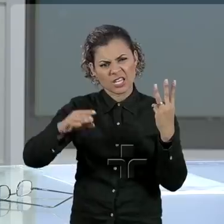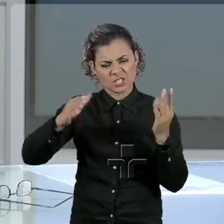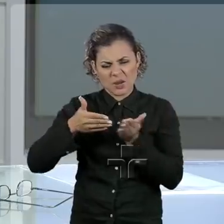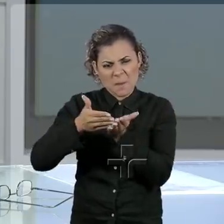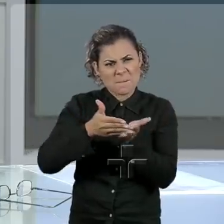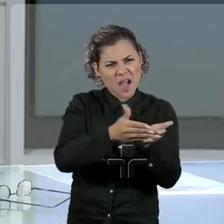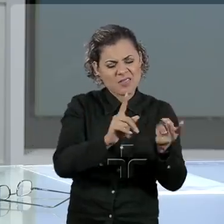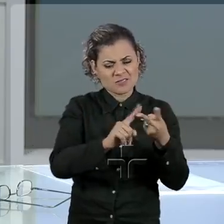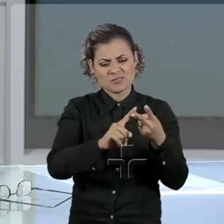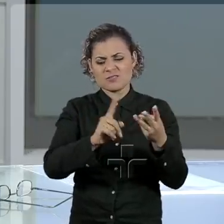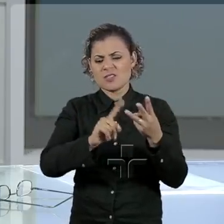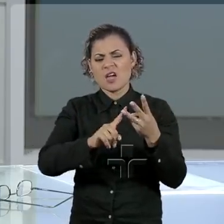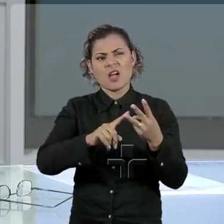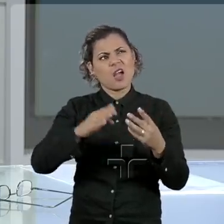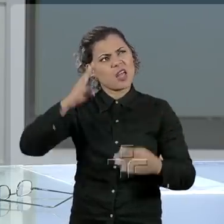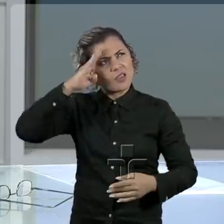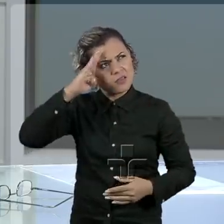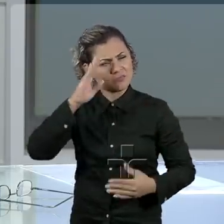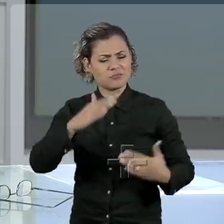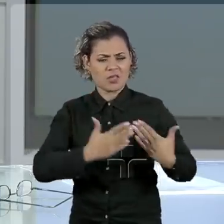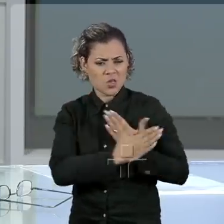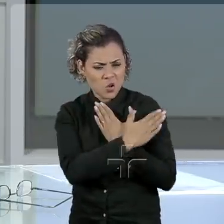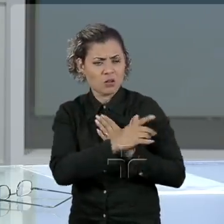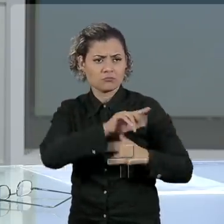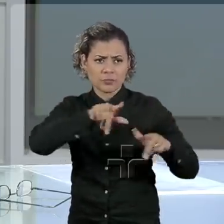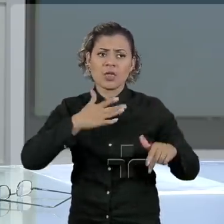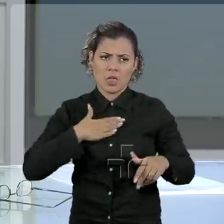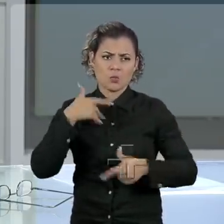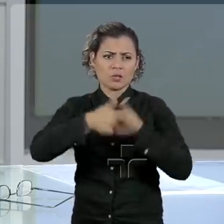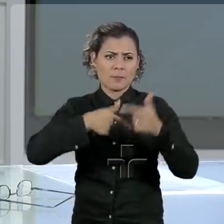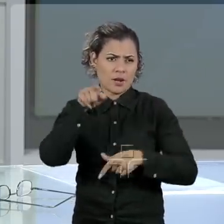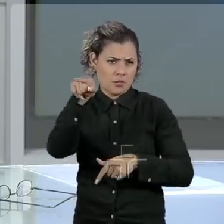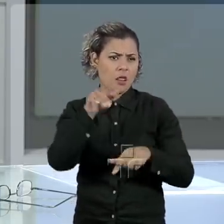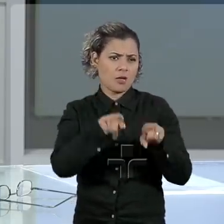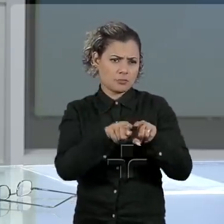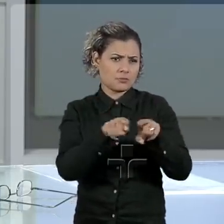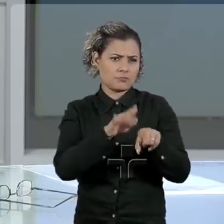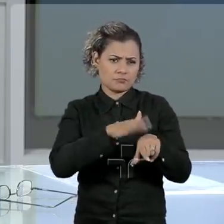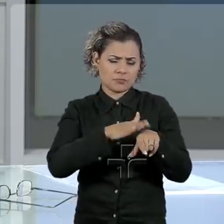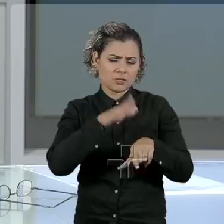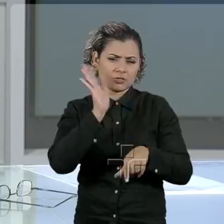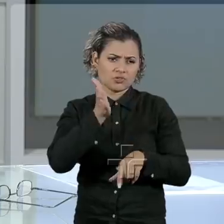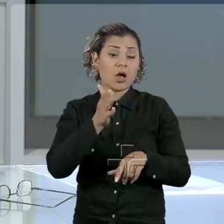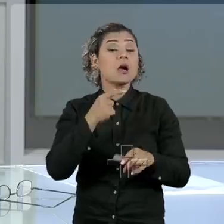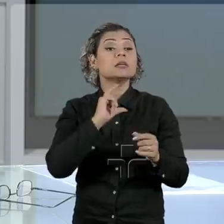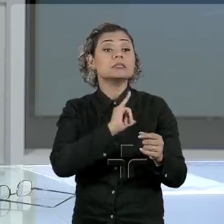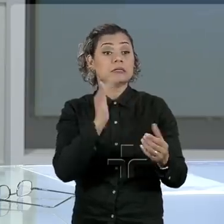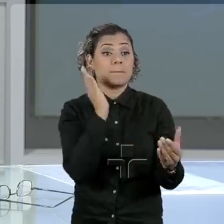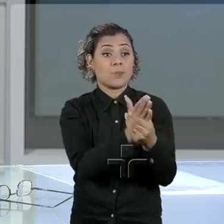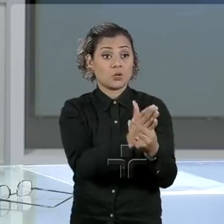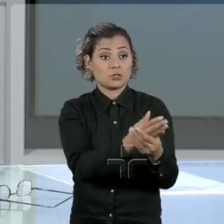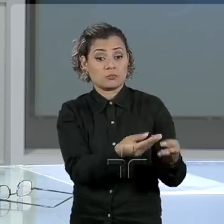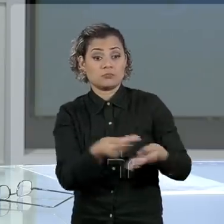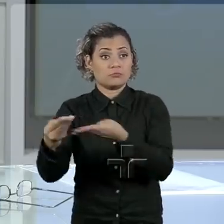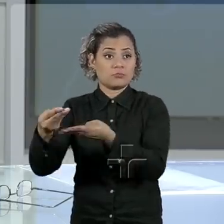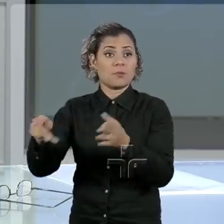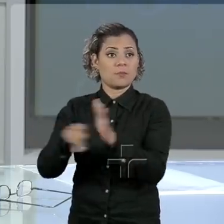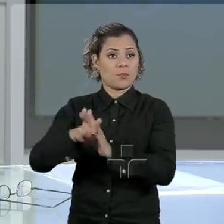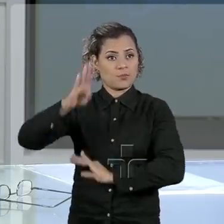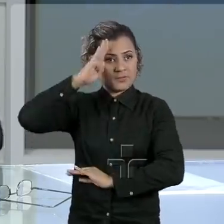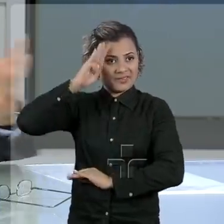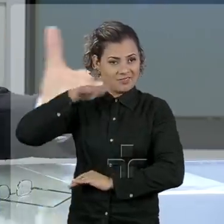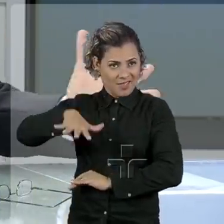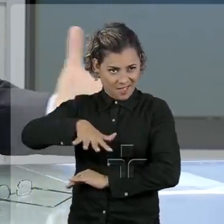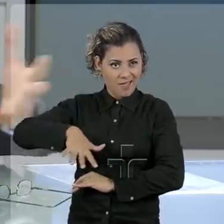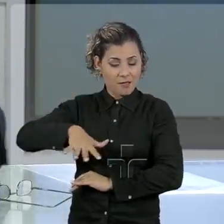5 civis. Eu atuei lá quando advogado preso político, quando os processos chegavam ao Superior Tribunal Militar.